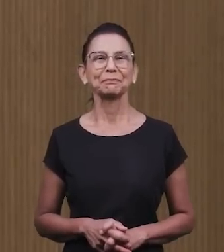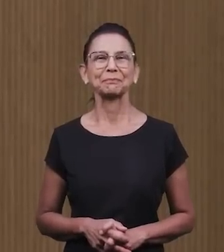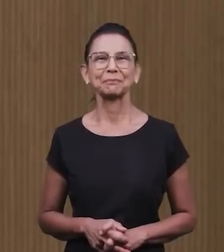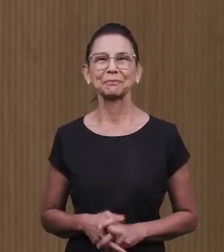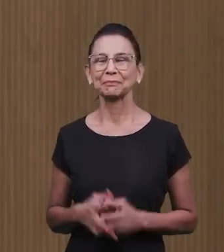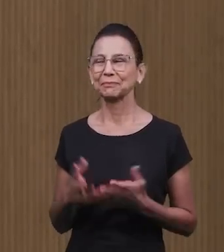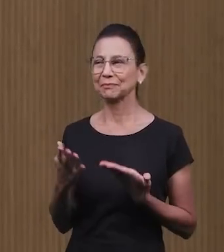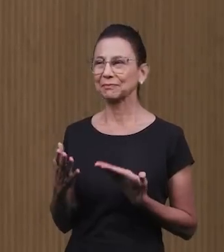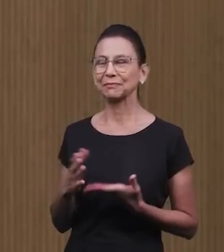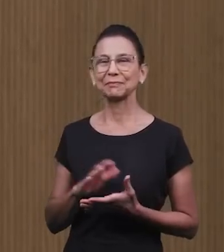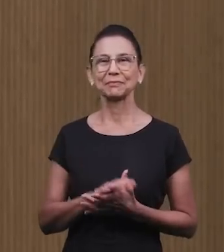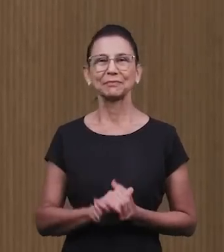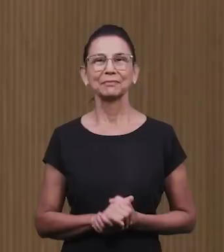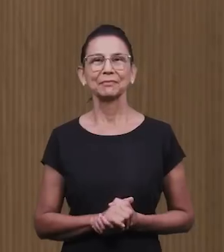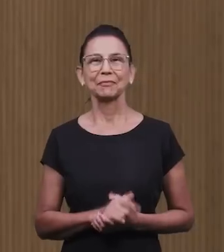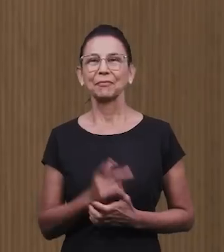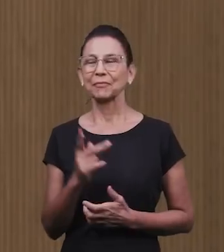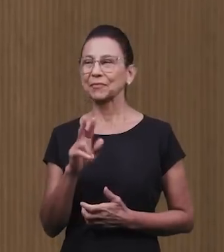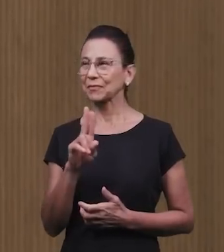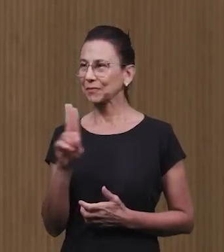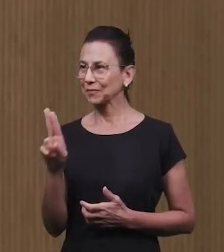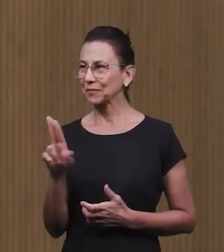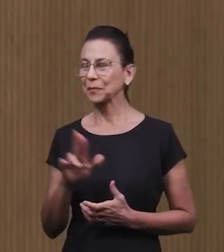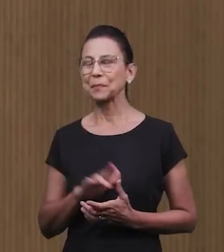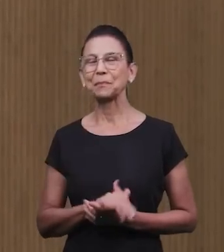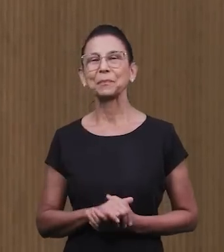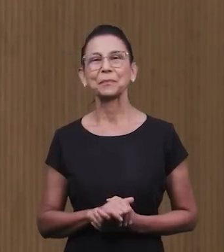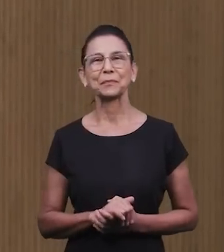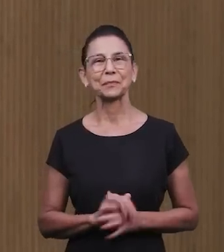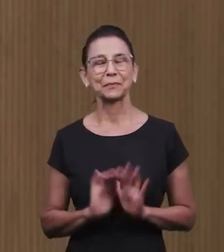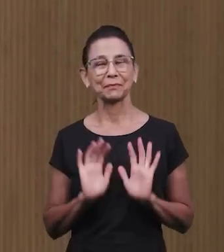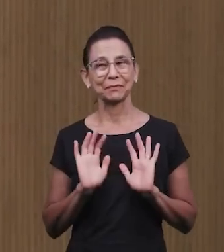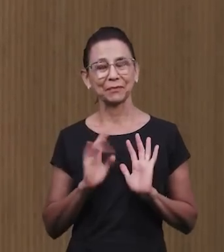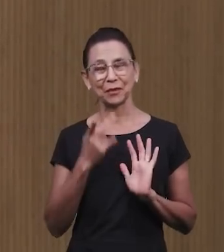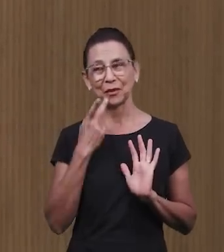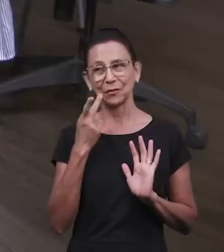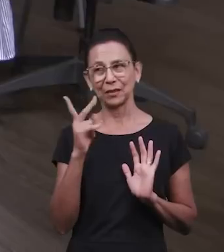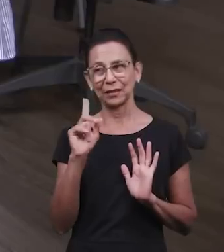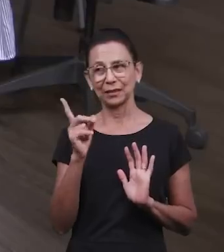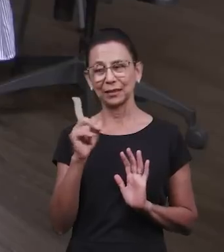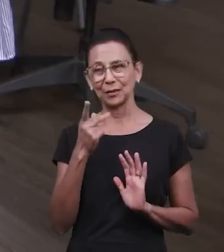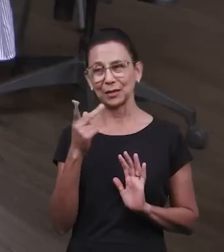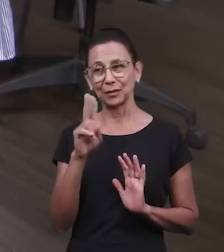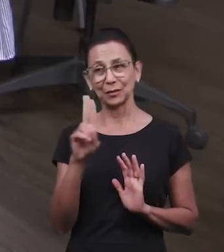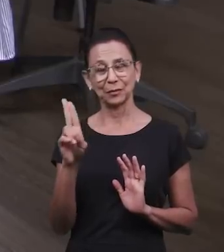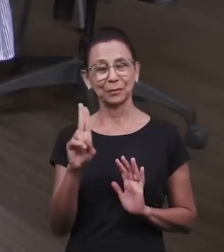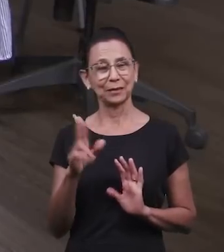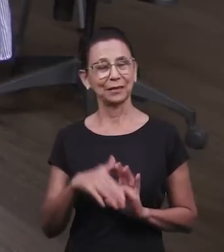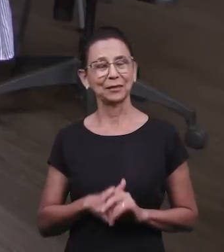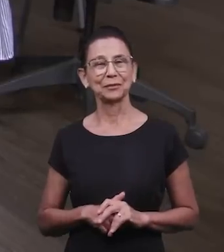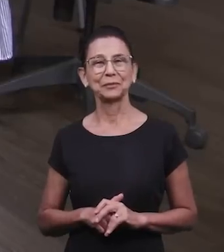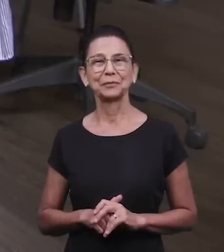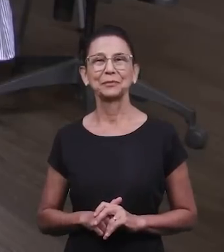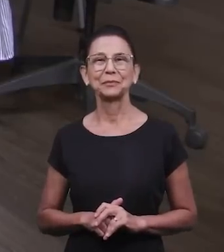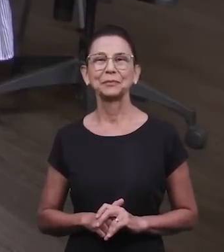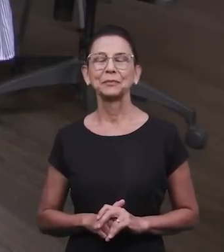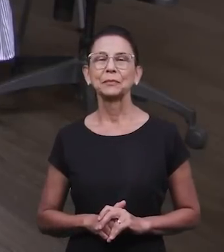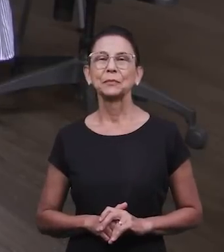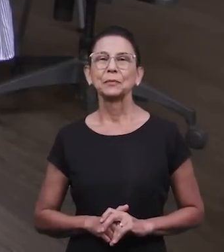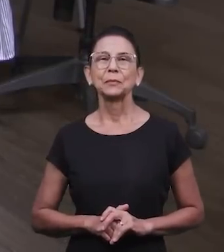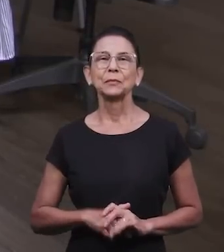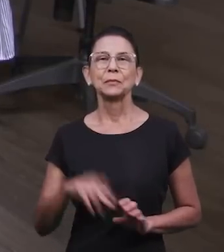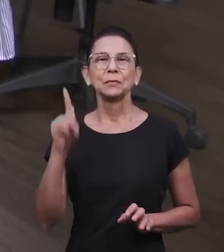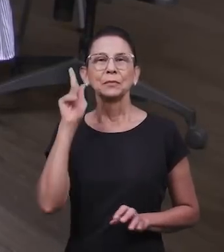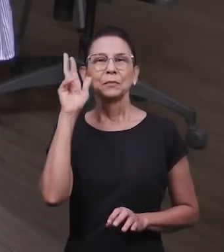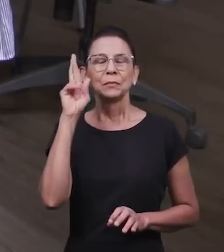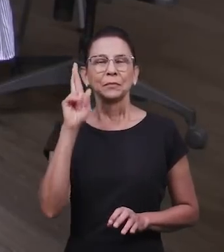pode falar seu nome completo, é bom para o pessoal. Aproveita. Não vou me arriscar de novo a falar o sobrenome. E pode fazer sua pergunta. Amém. Pai do